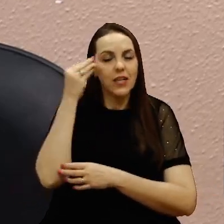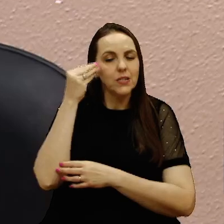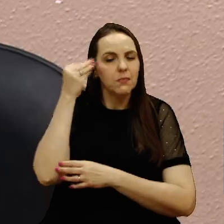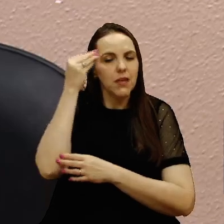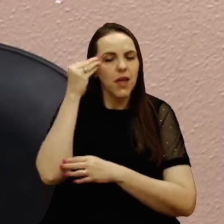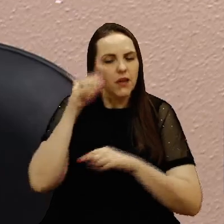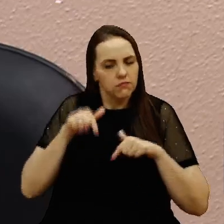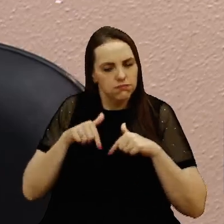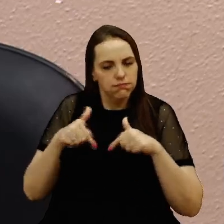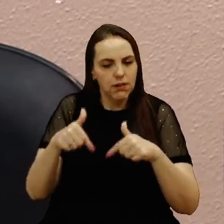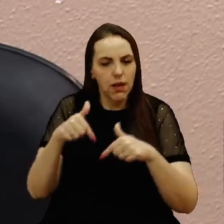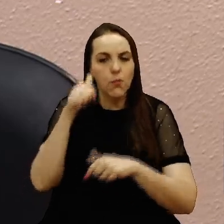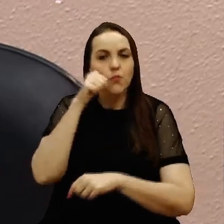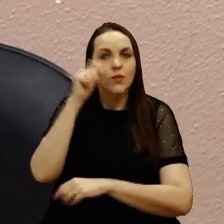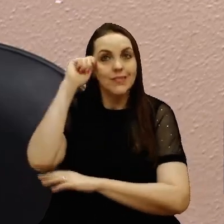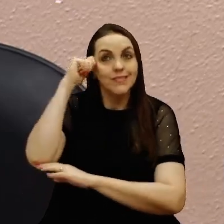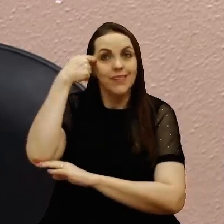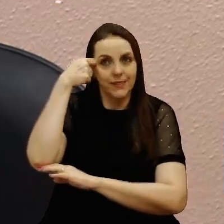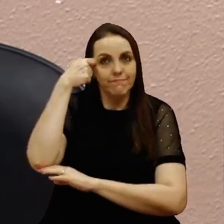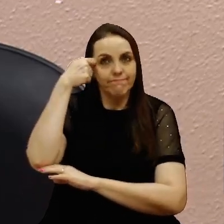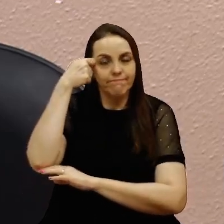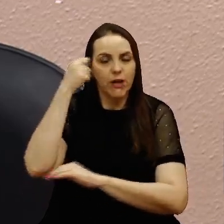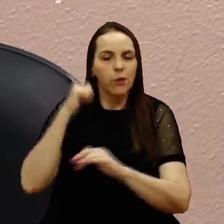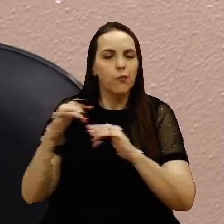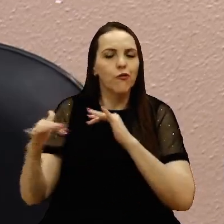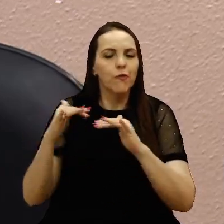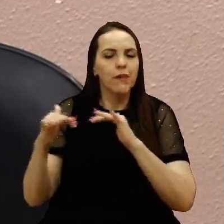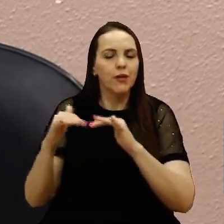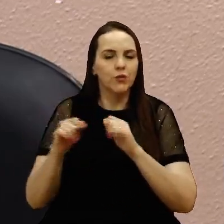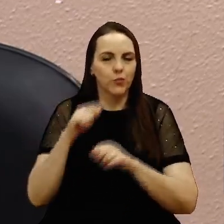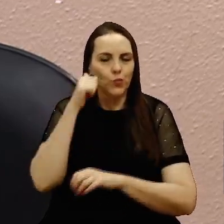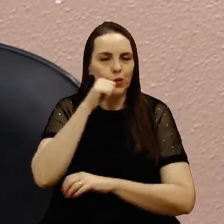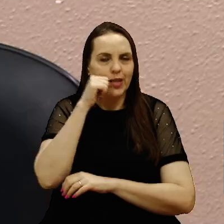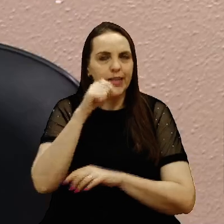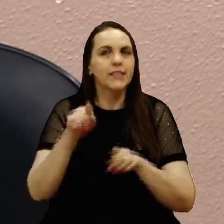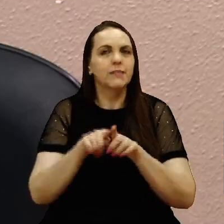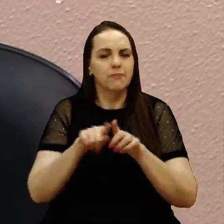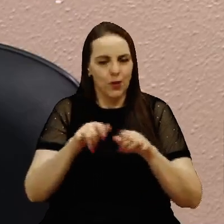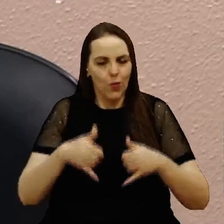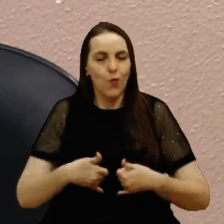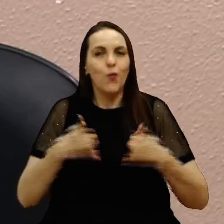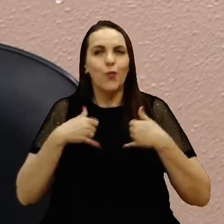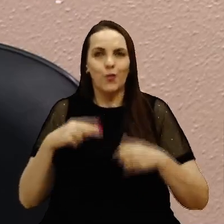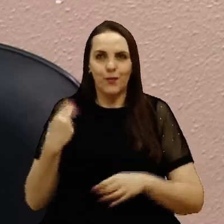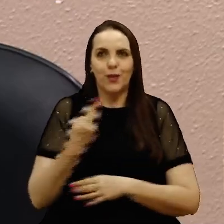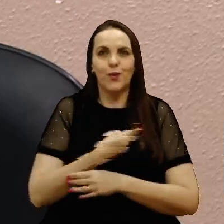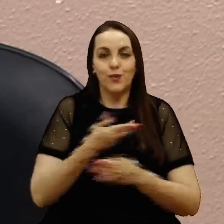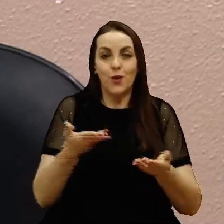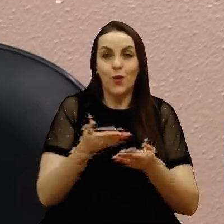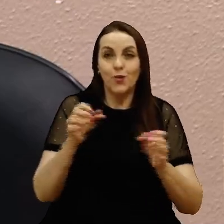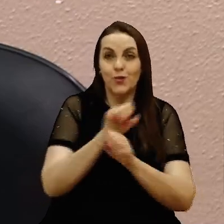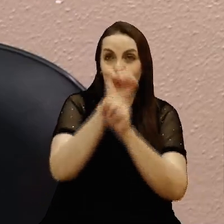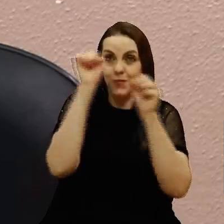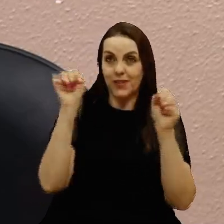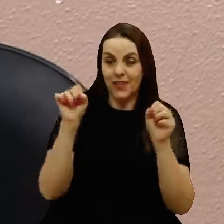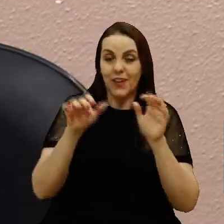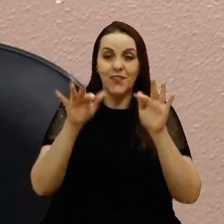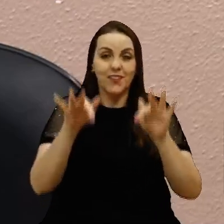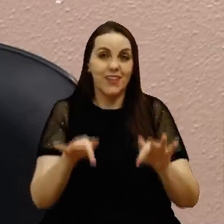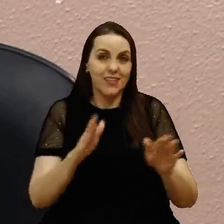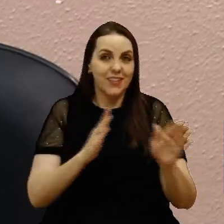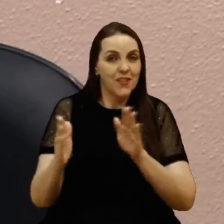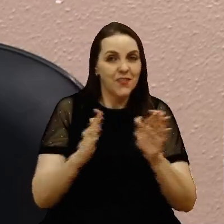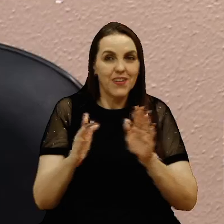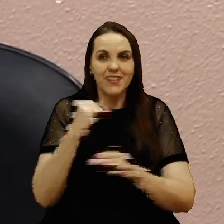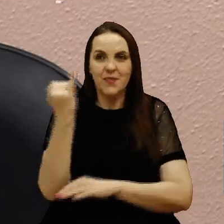uma sensibilidade, um conhecimento na área do movimento de mulheres e nos orgulha muito que, nessa manhã, então, ela esteja finalizando essa etapa tão importante, que é a